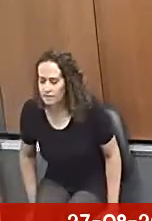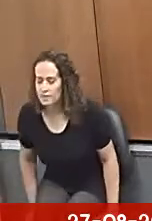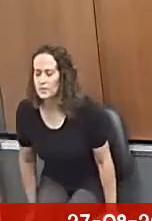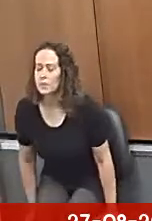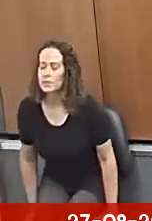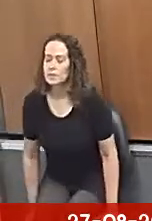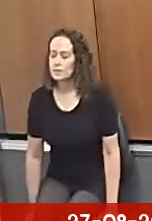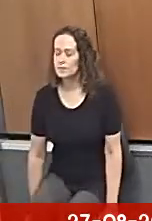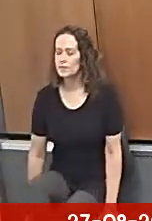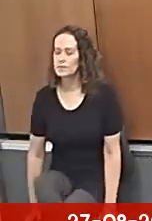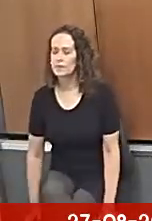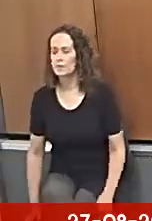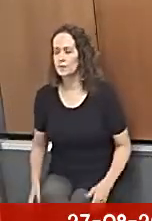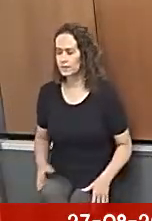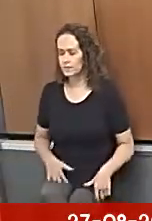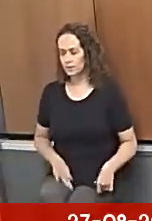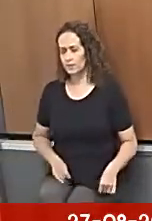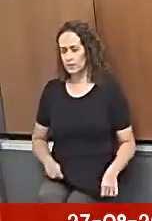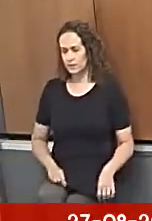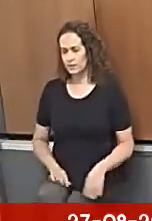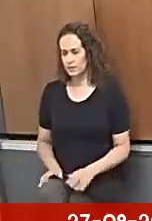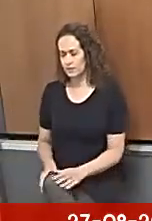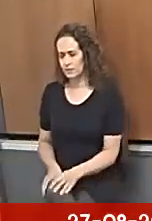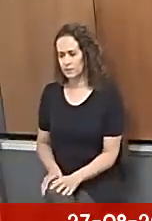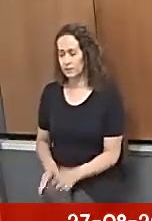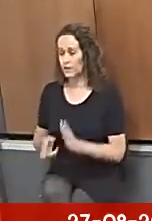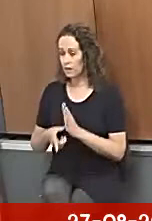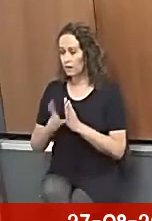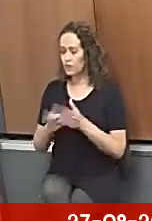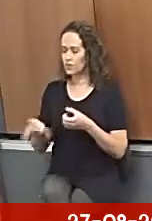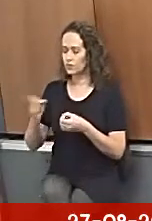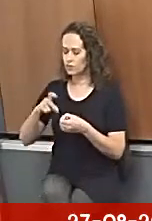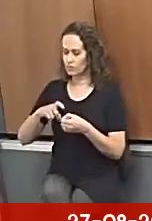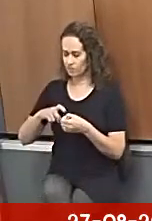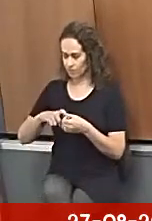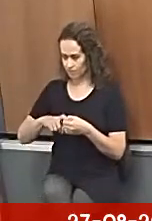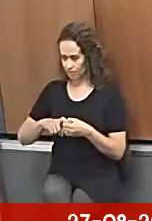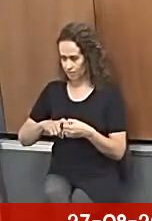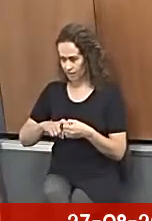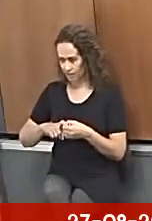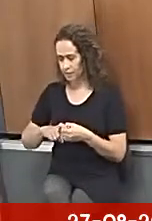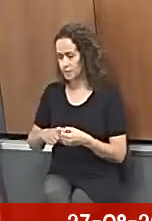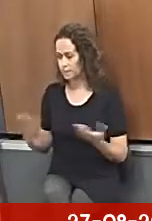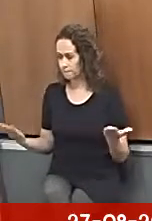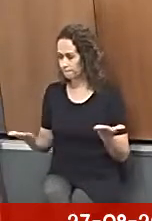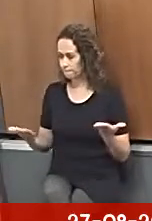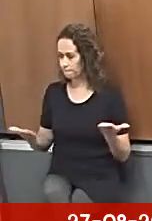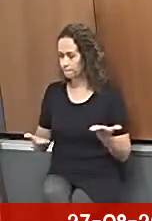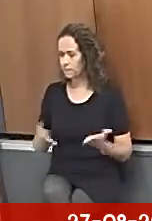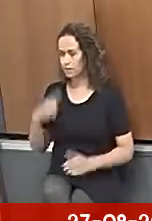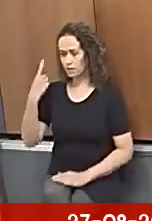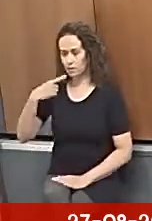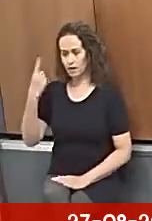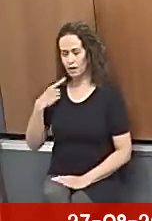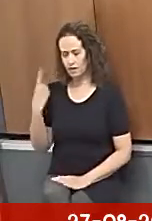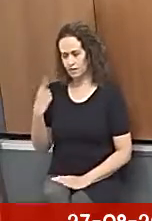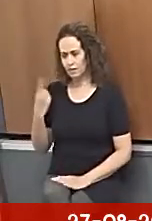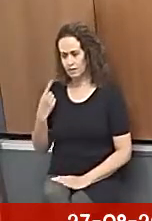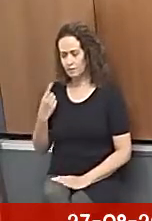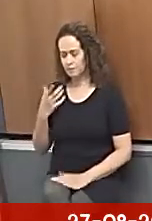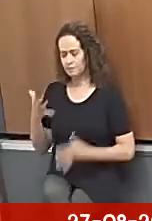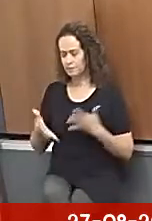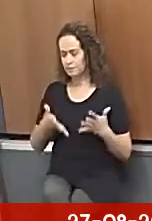voltar pro nosso doutor luís vou passar aqui para os vou passar aqui para os deputados vou